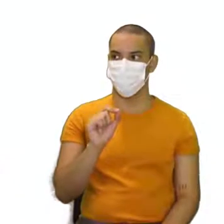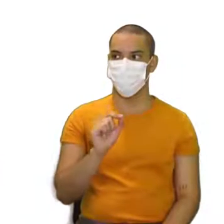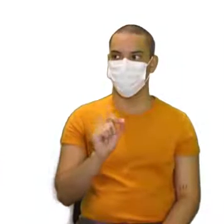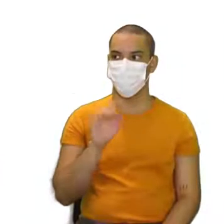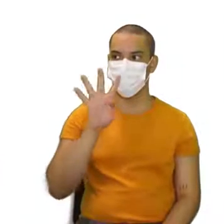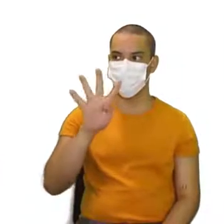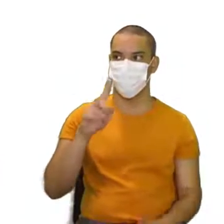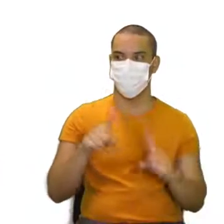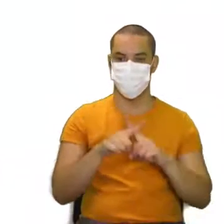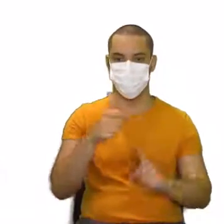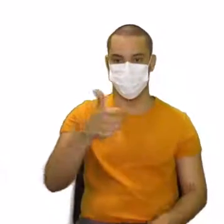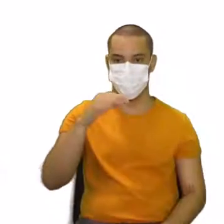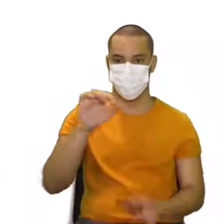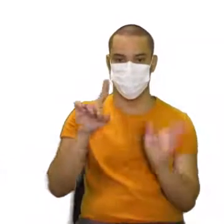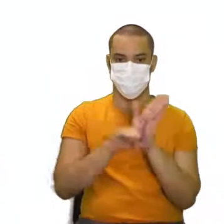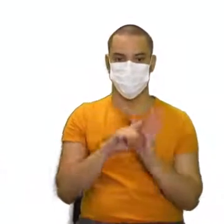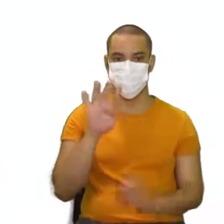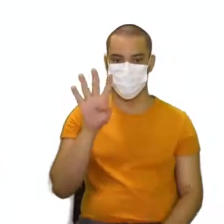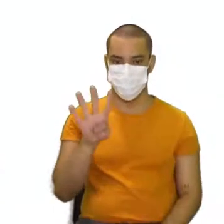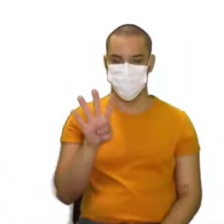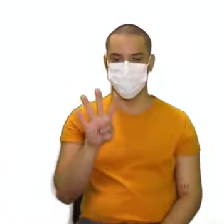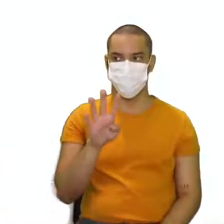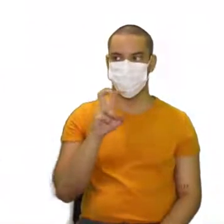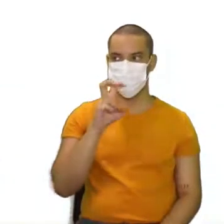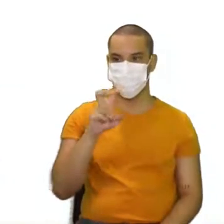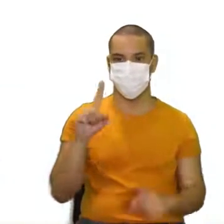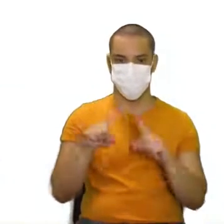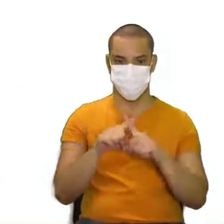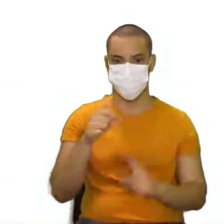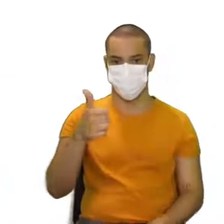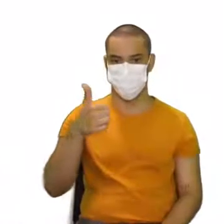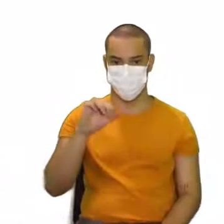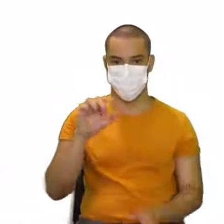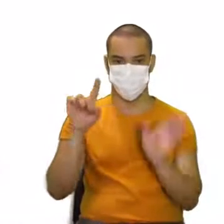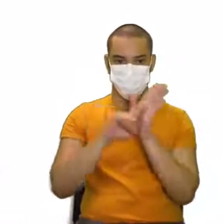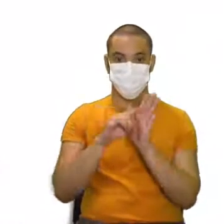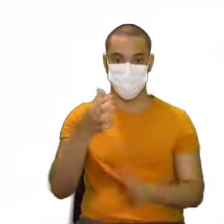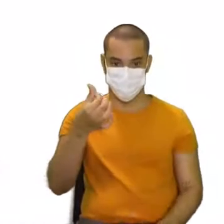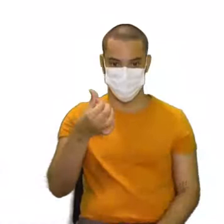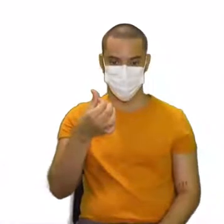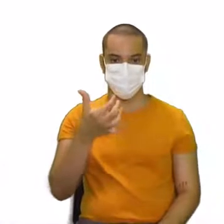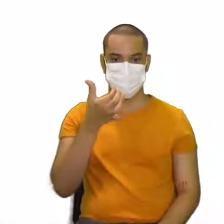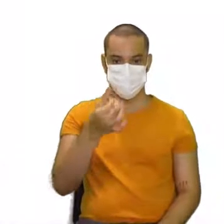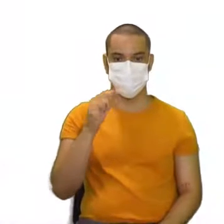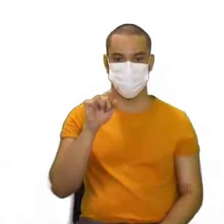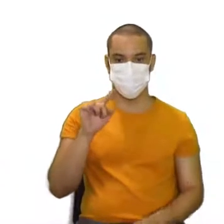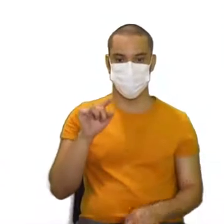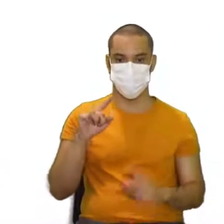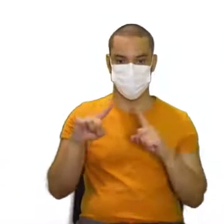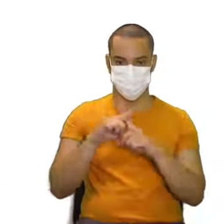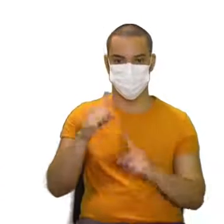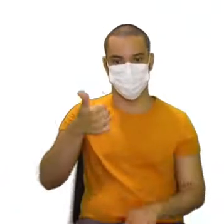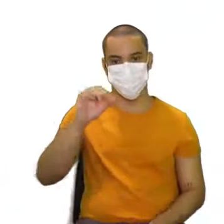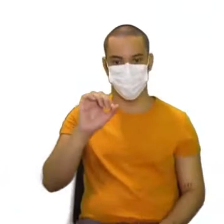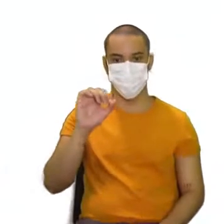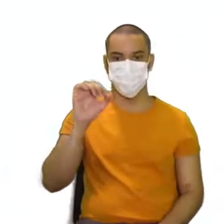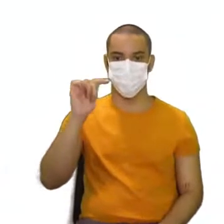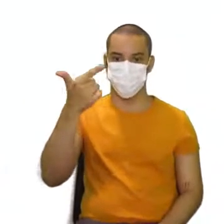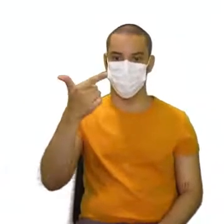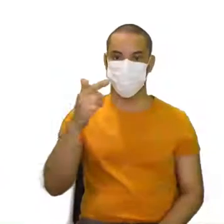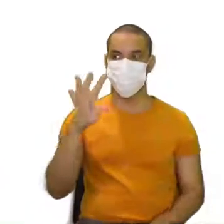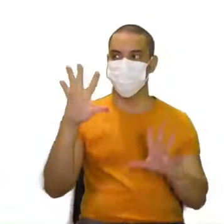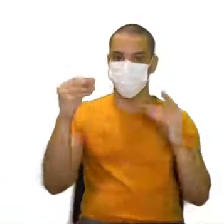4 x 10 - 4 5 x 10 a menos 6 6 x 10 a menos quase todos os dados